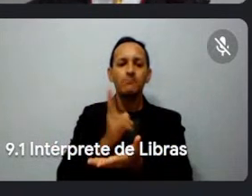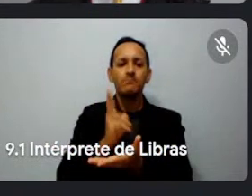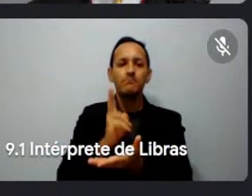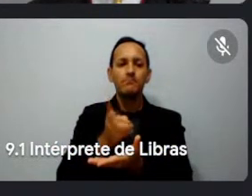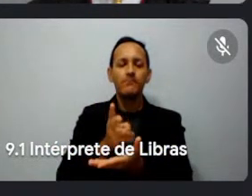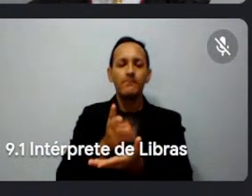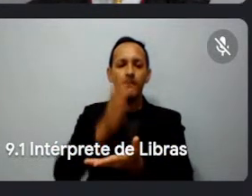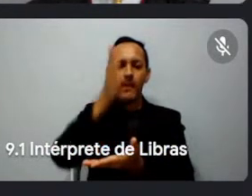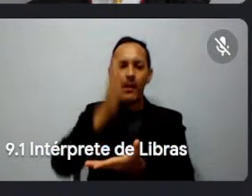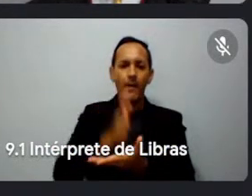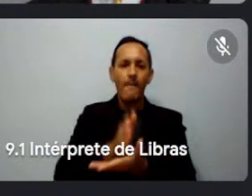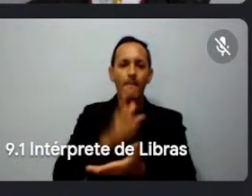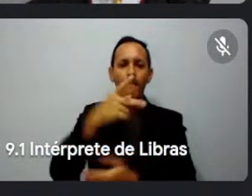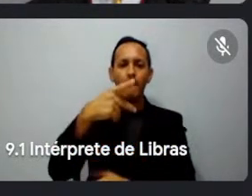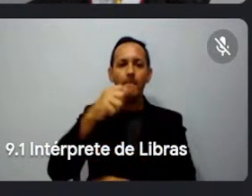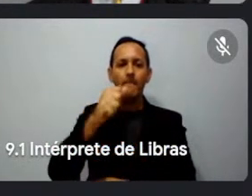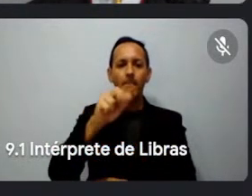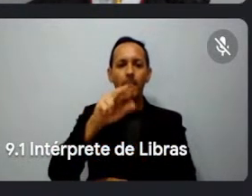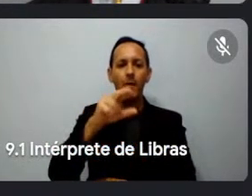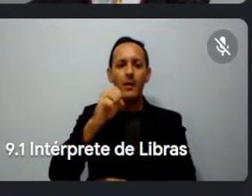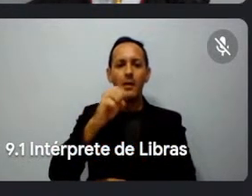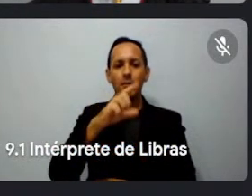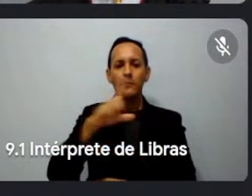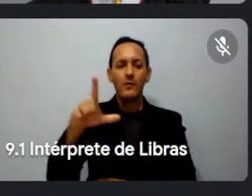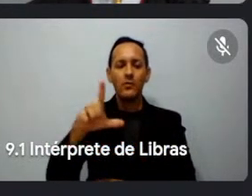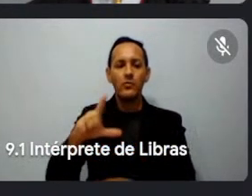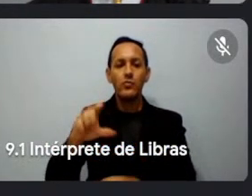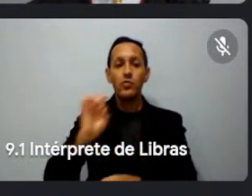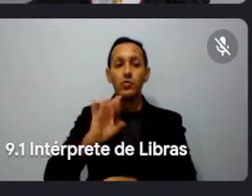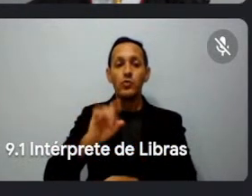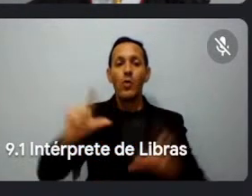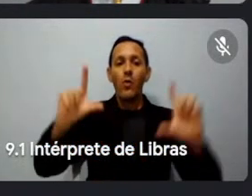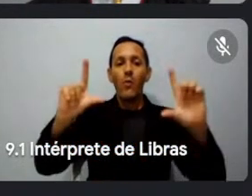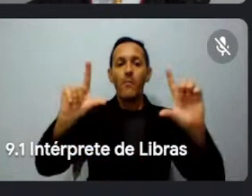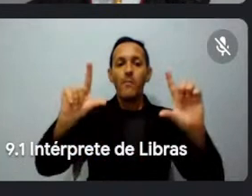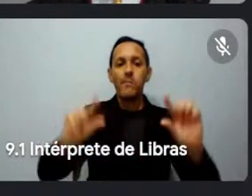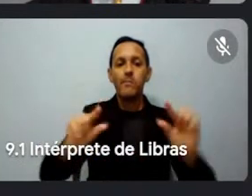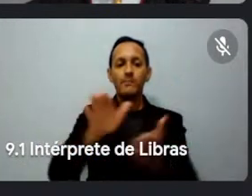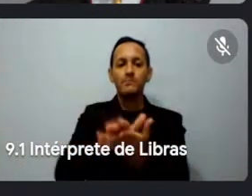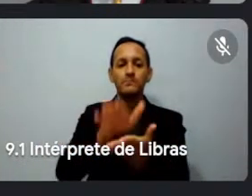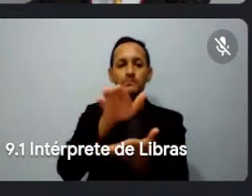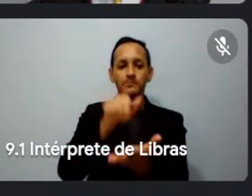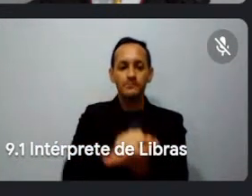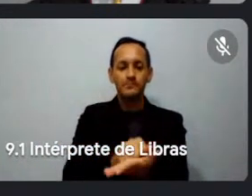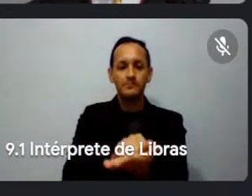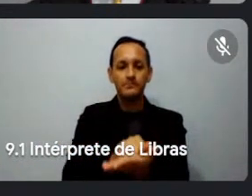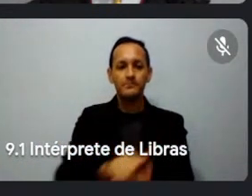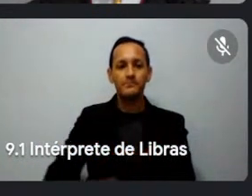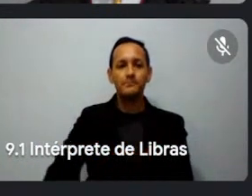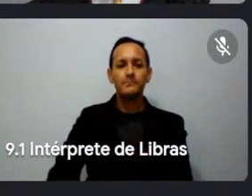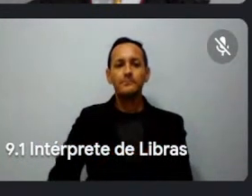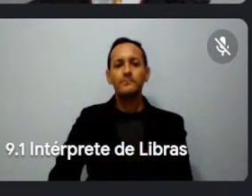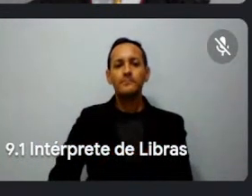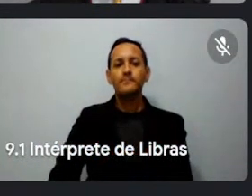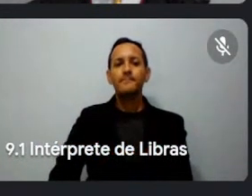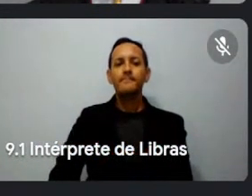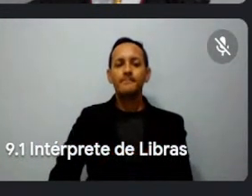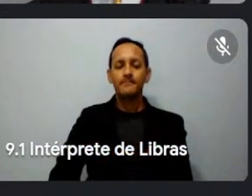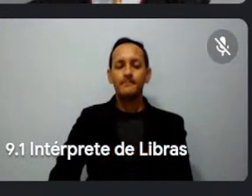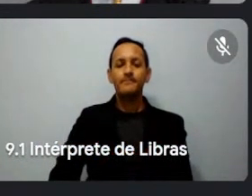parcialmente a sentença apenas reduzir a multa imposta para